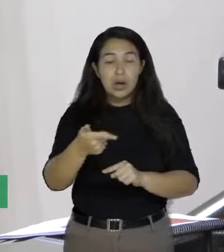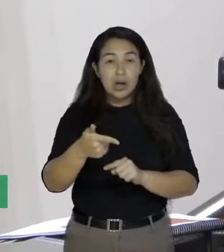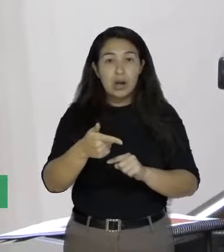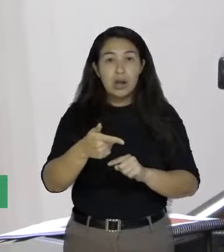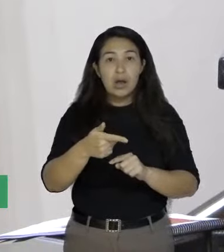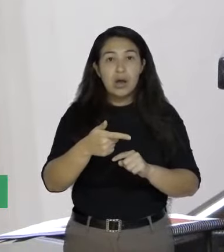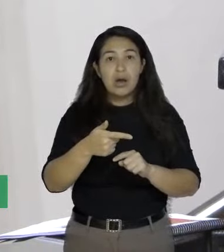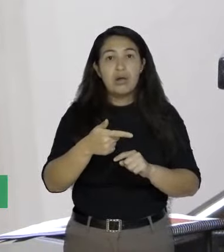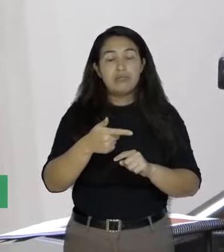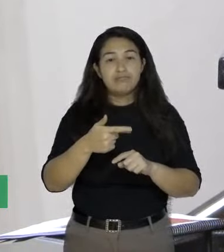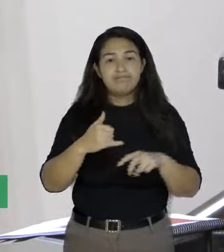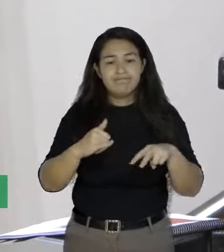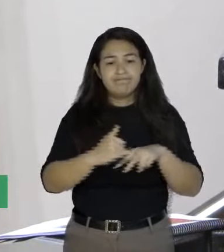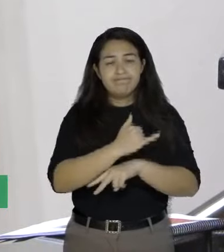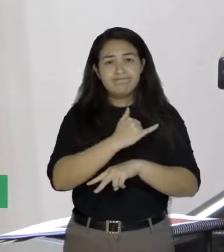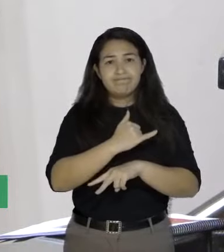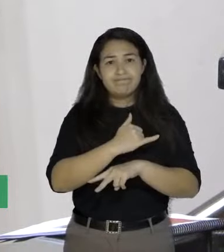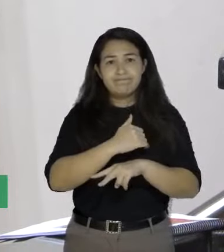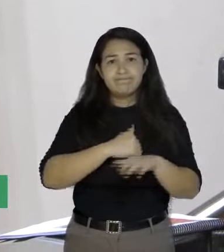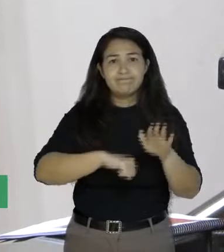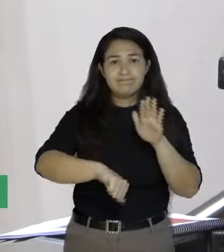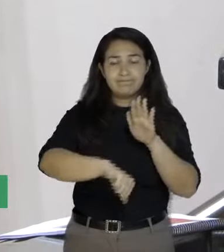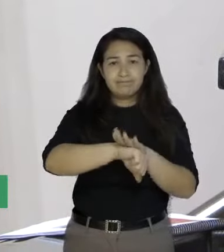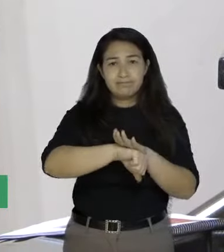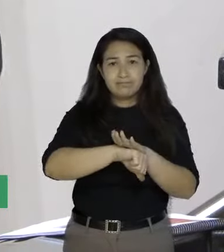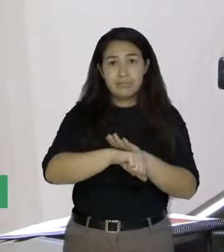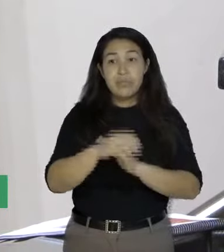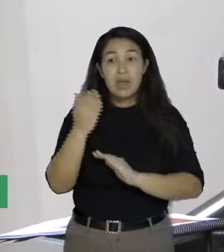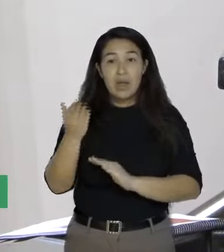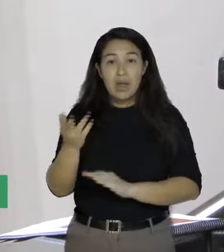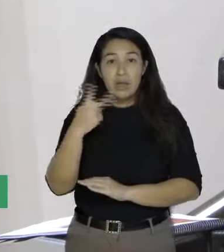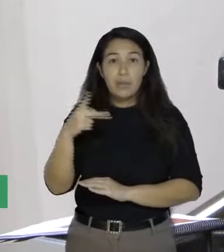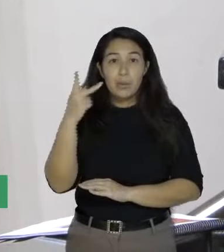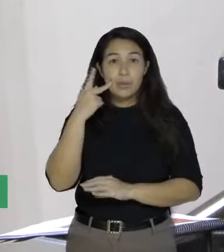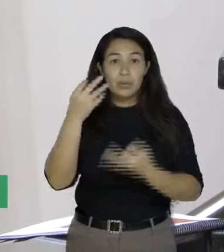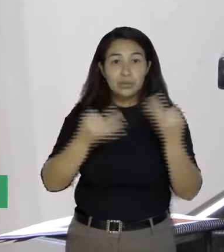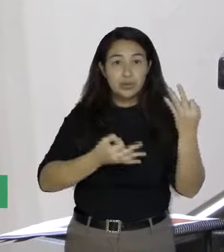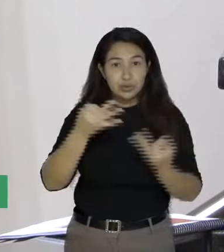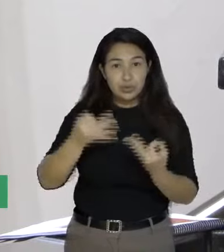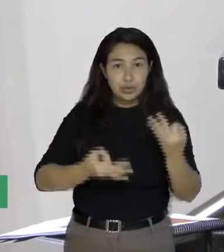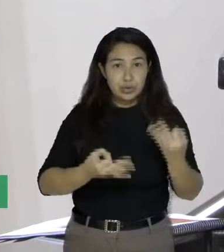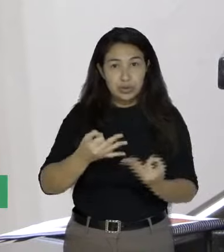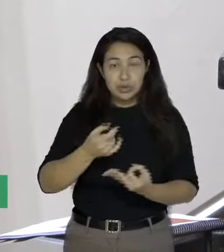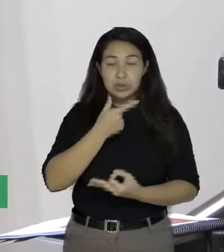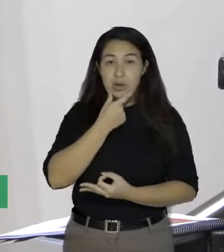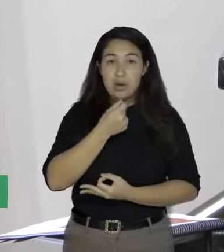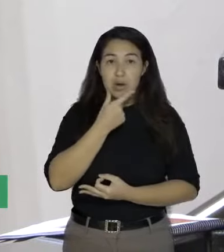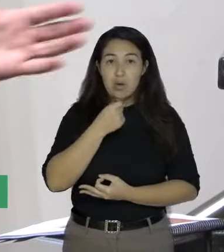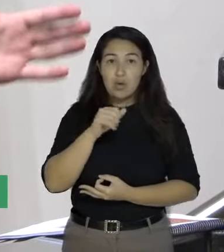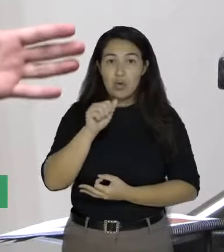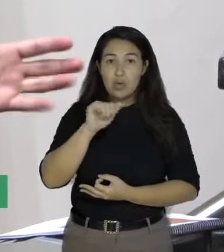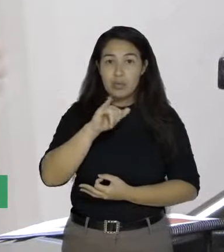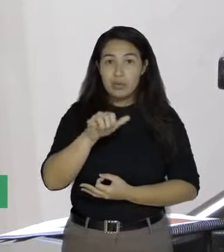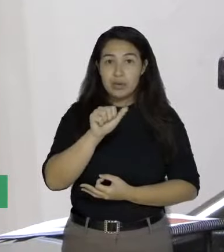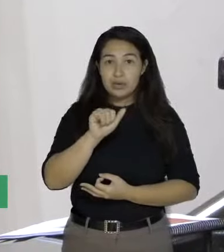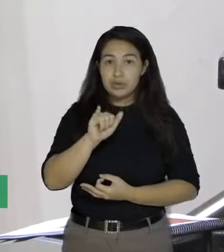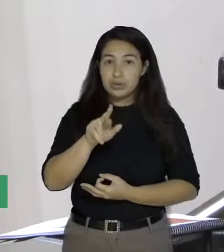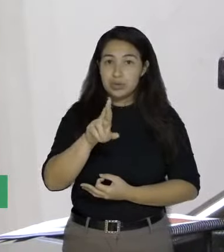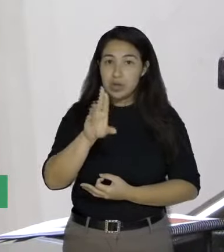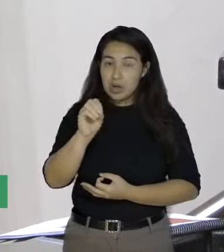coordenado por aquele promotor de justiça está ali da Silva que só no ano